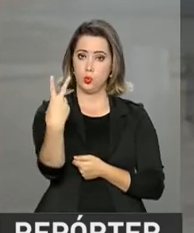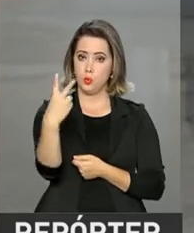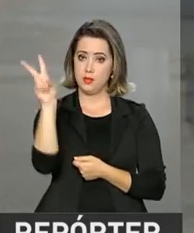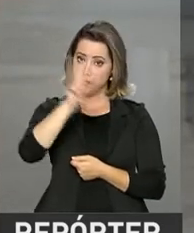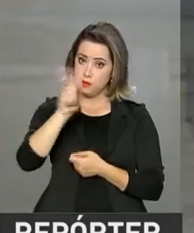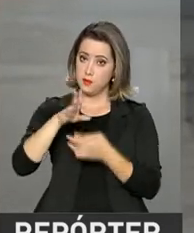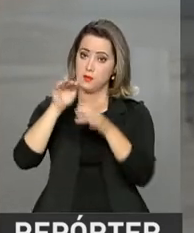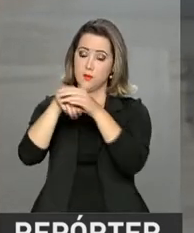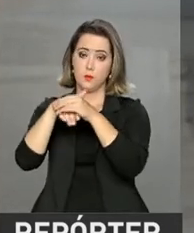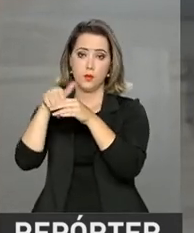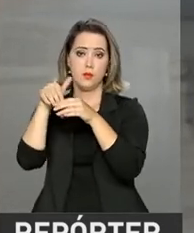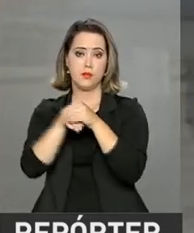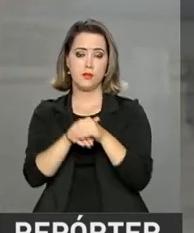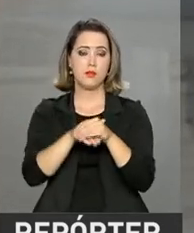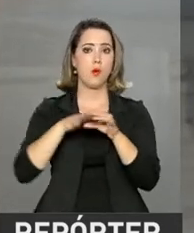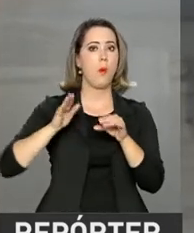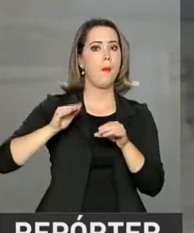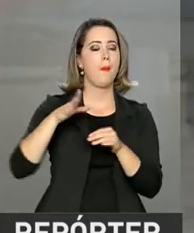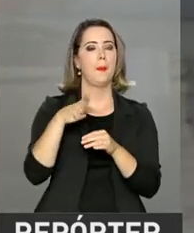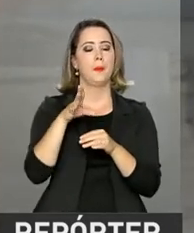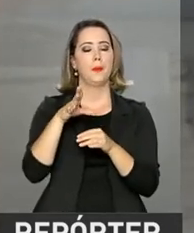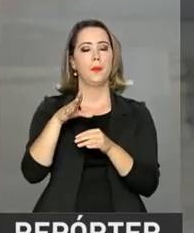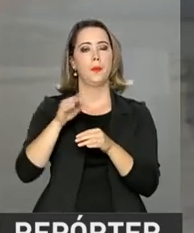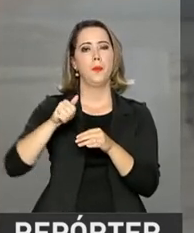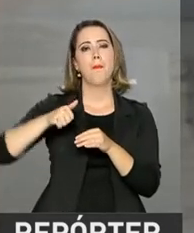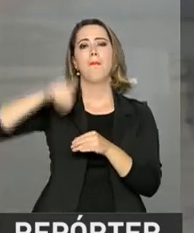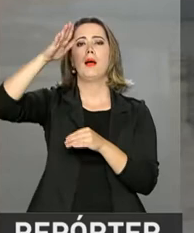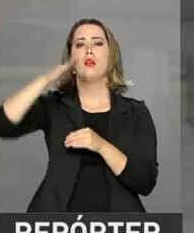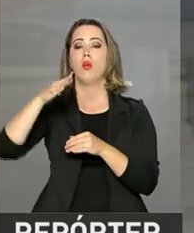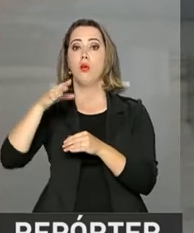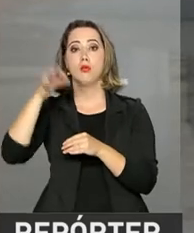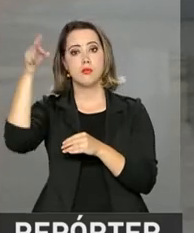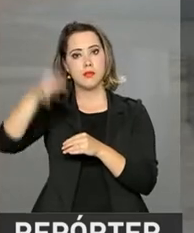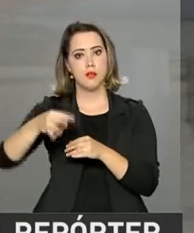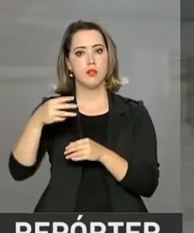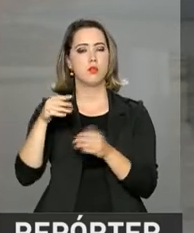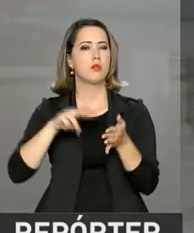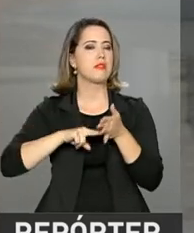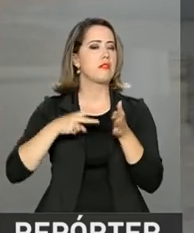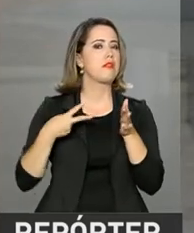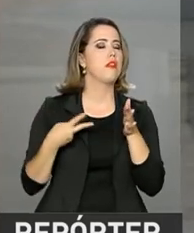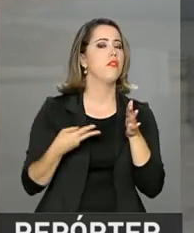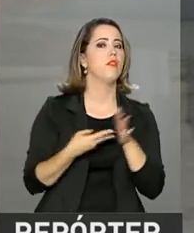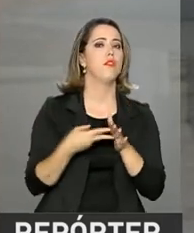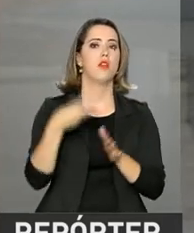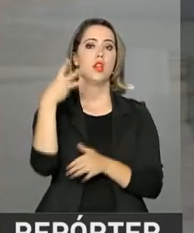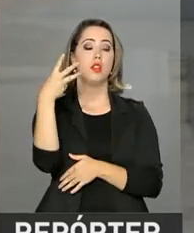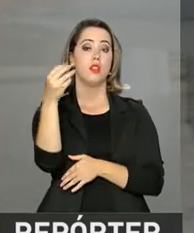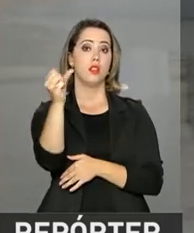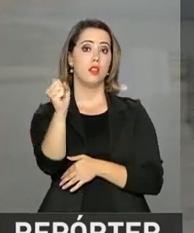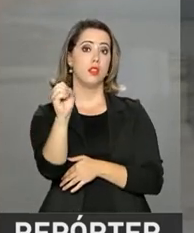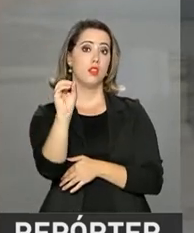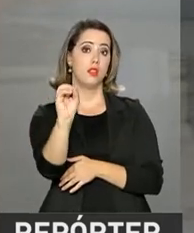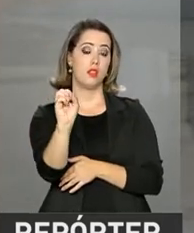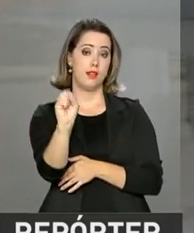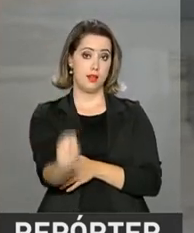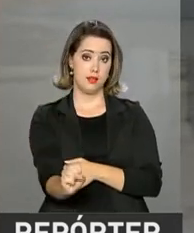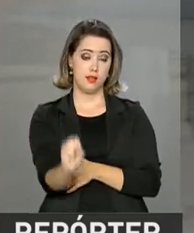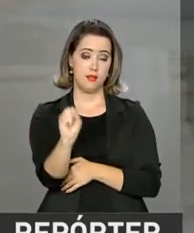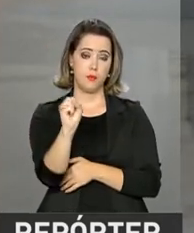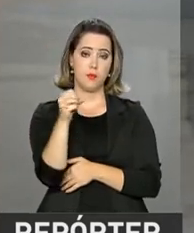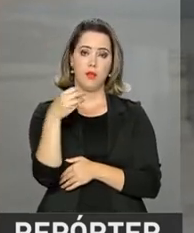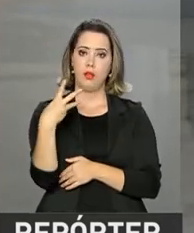votação com maioria qualificada dos votos o que significa isso 308 votos favoráveis dos deputados